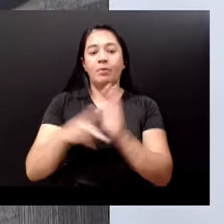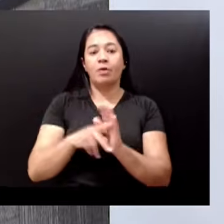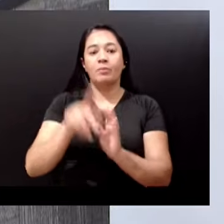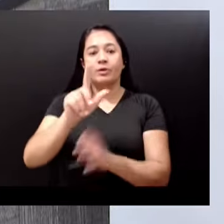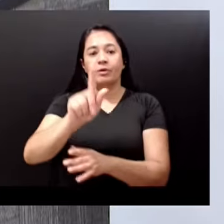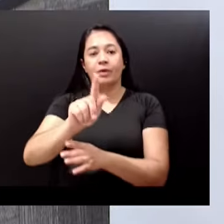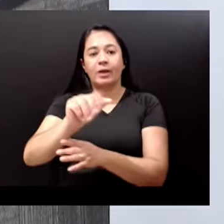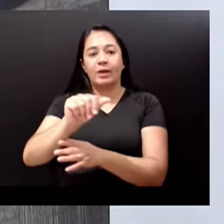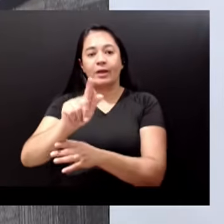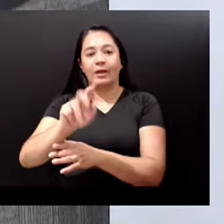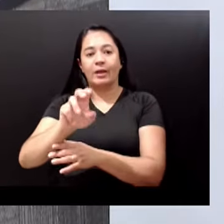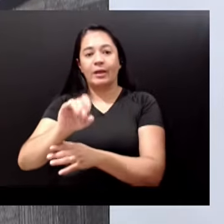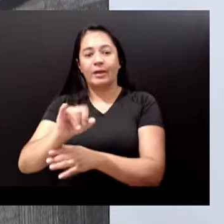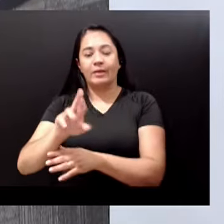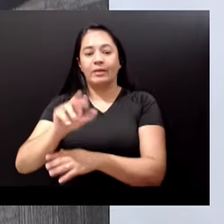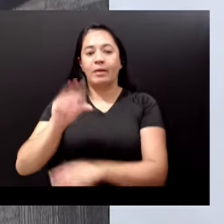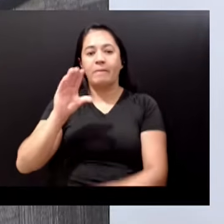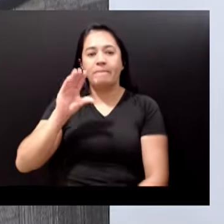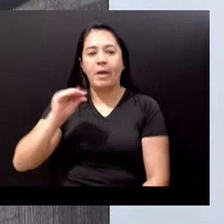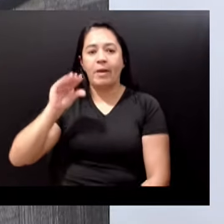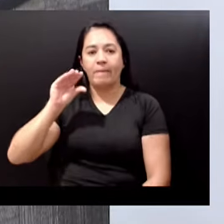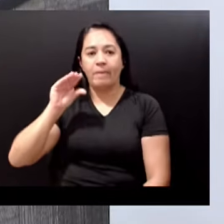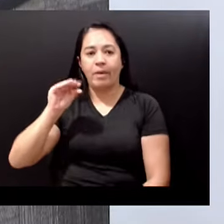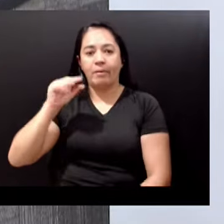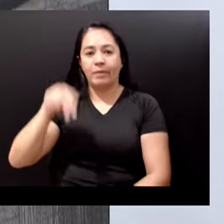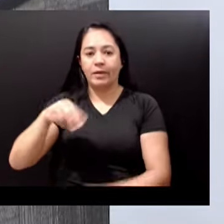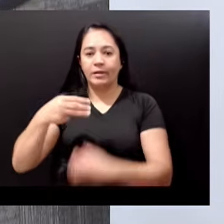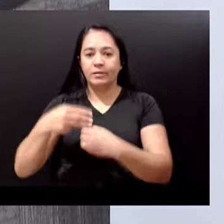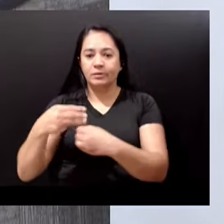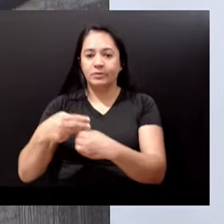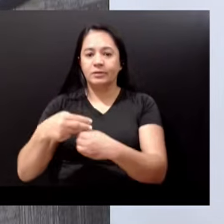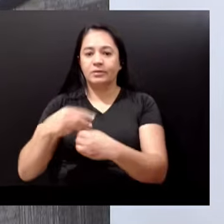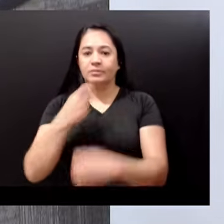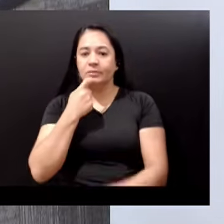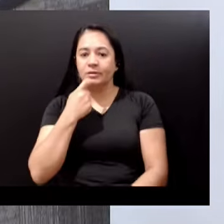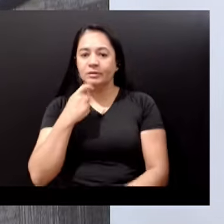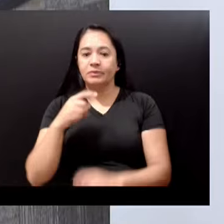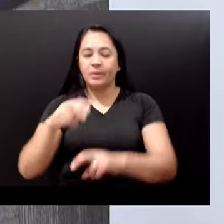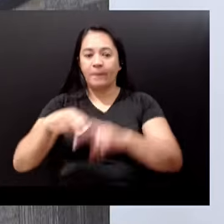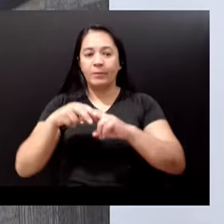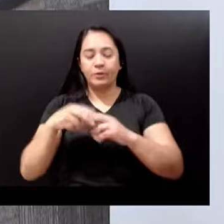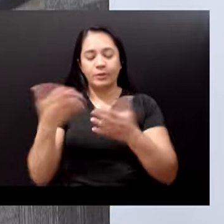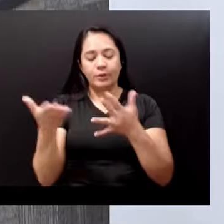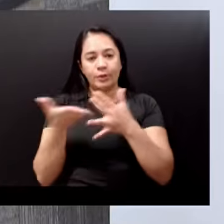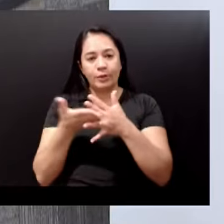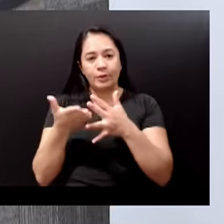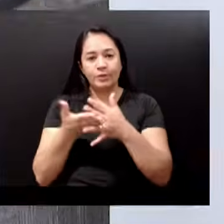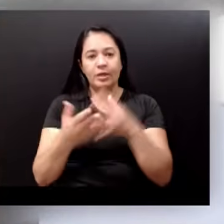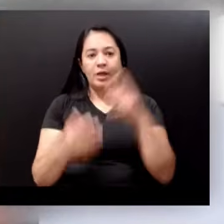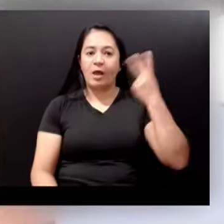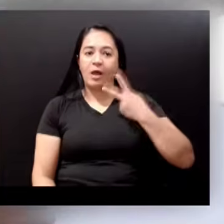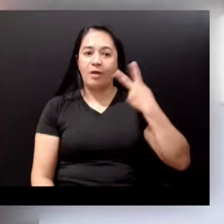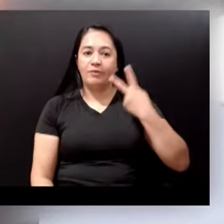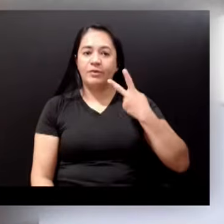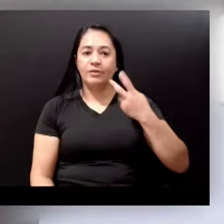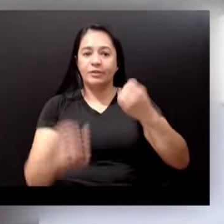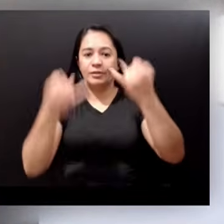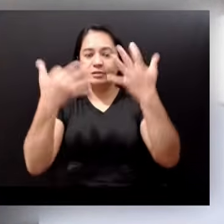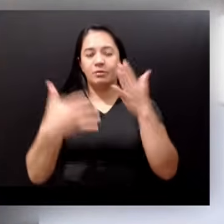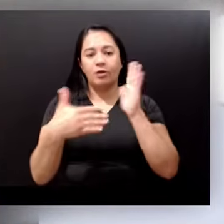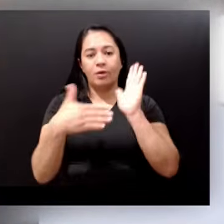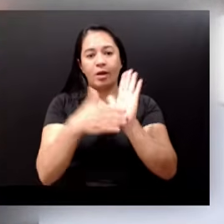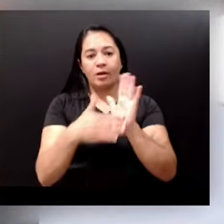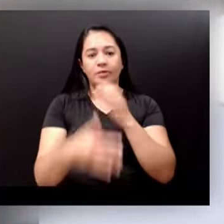no âmbito do município de Campinas. Durante o intervalo regimental, a vereadora justificou a sua proposta. A gagueira,